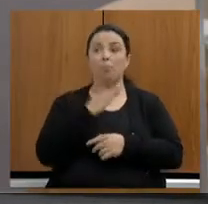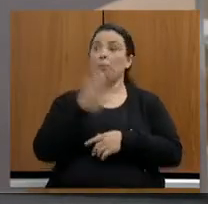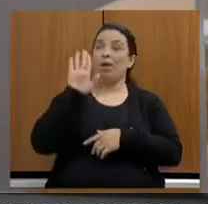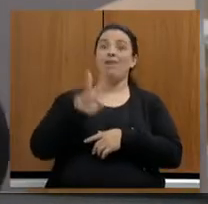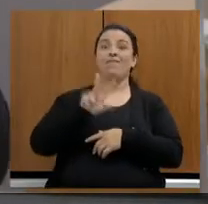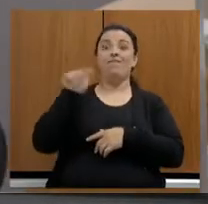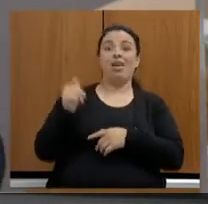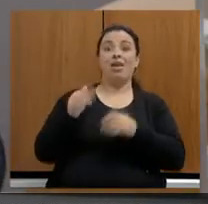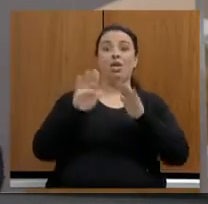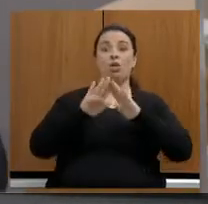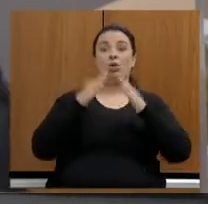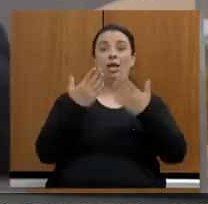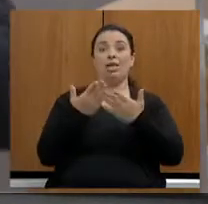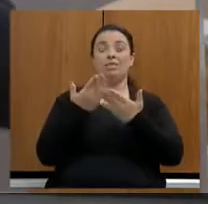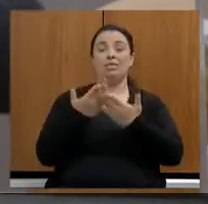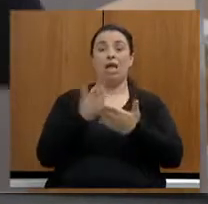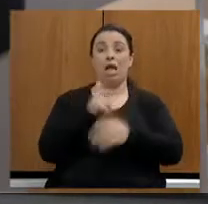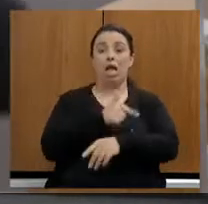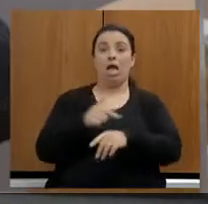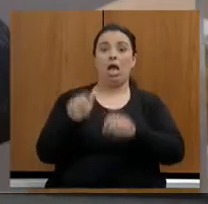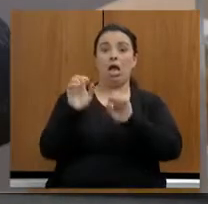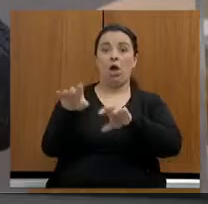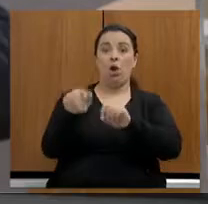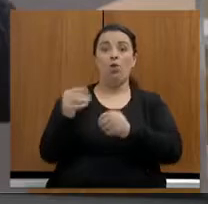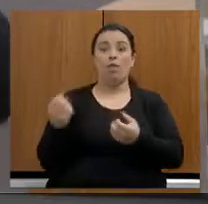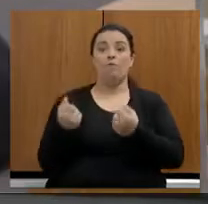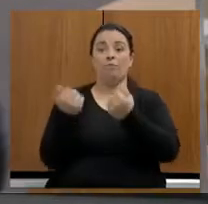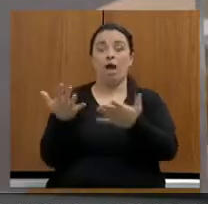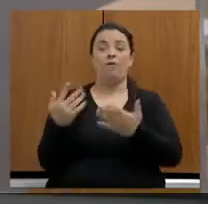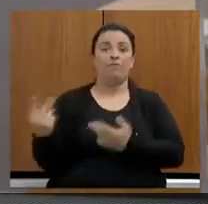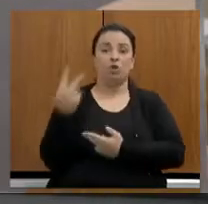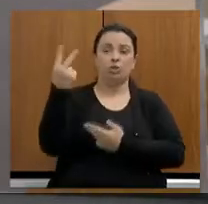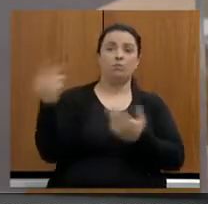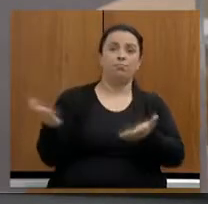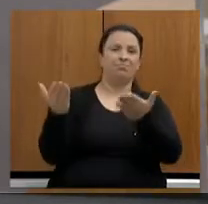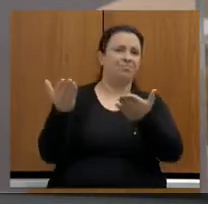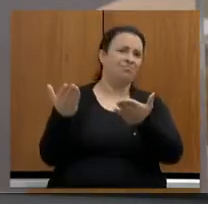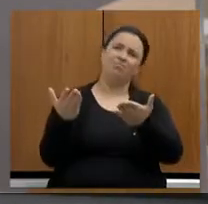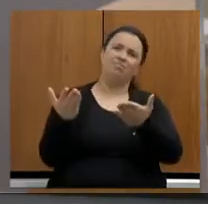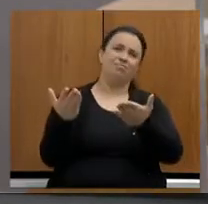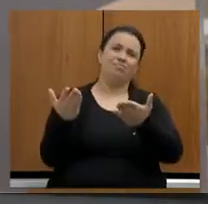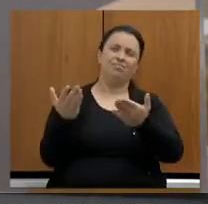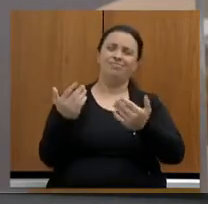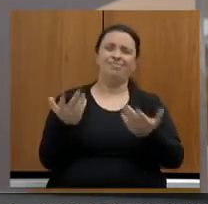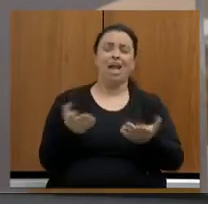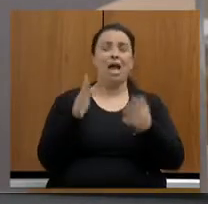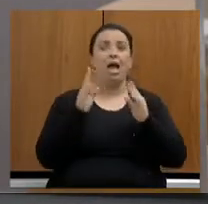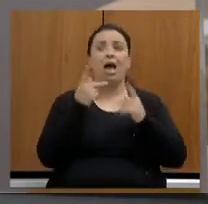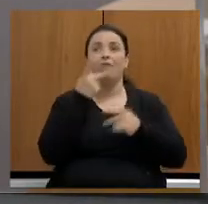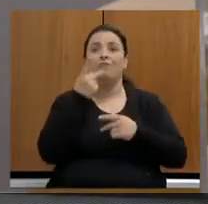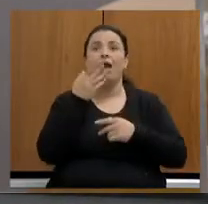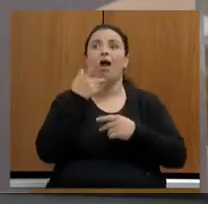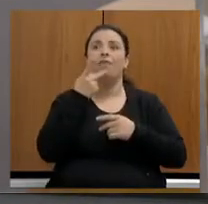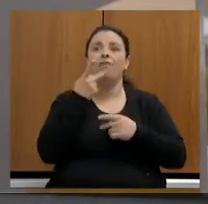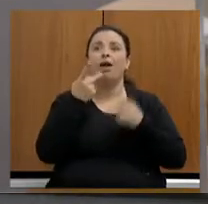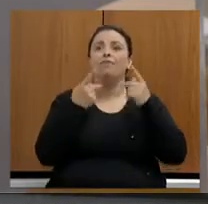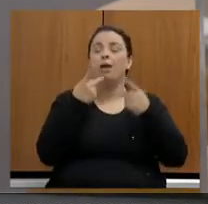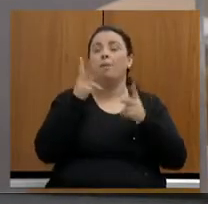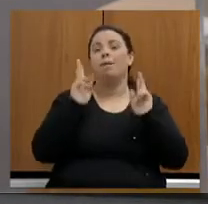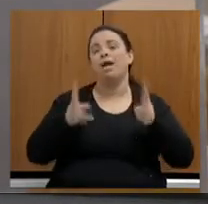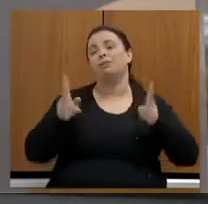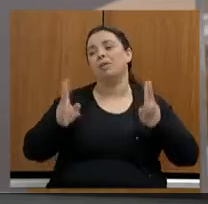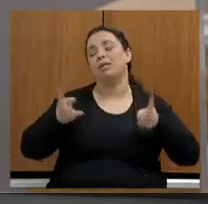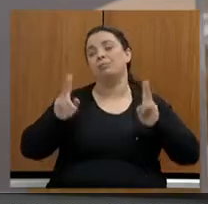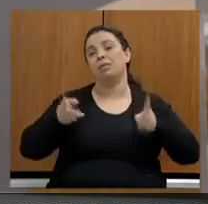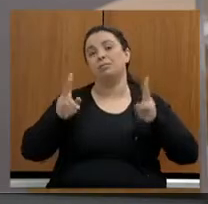então assim se passaram Esse é o teatro sempre foi o mesmo só mudaram os atores então eu entrei na polícia para tentar fazer diferente